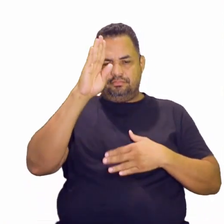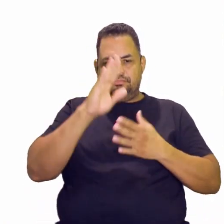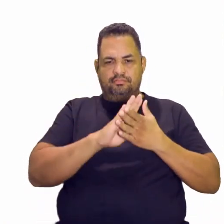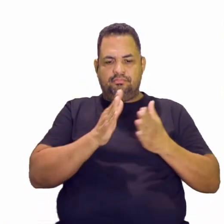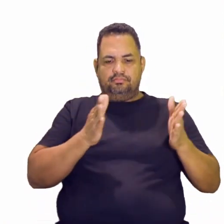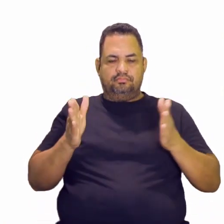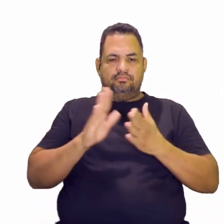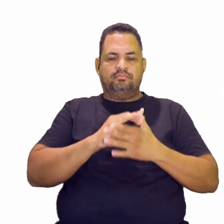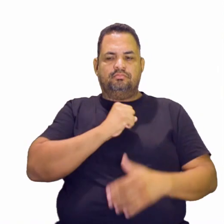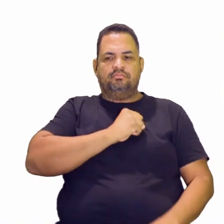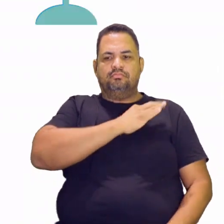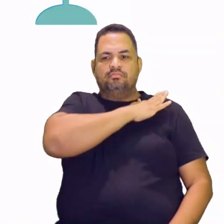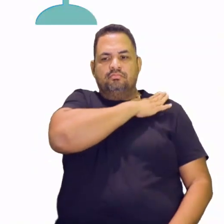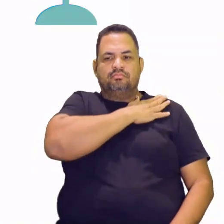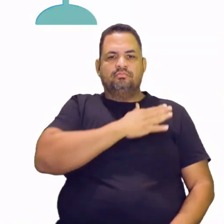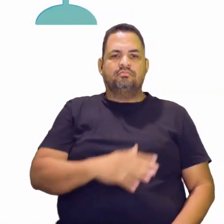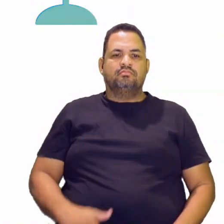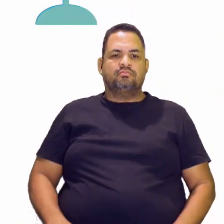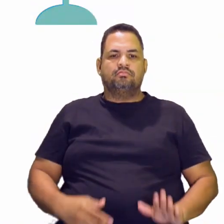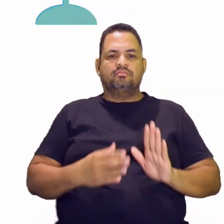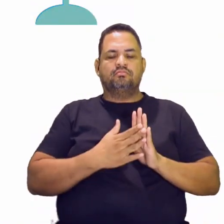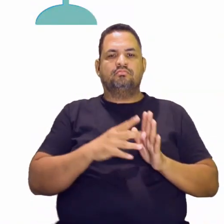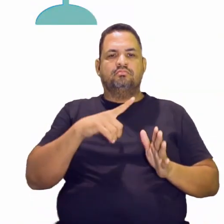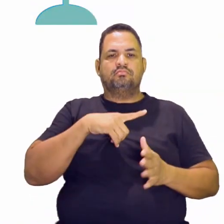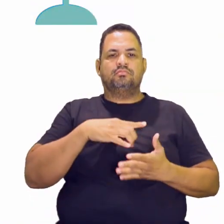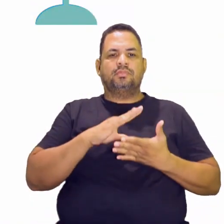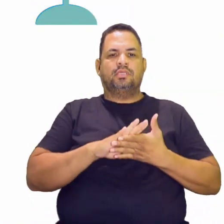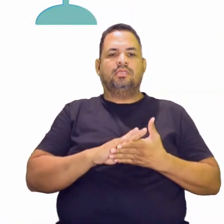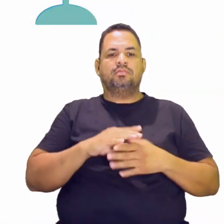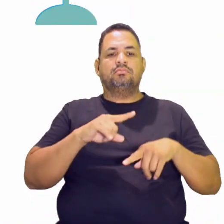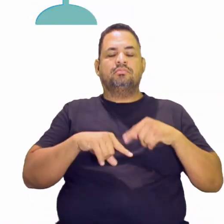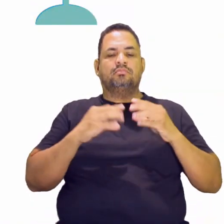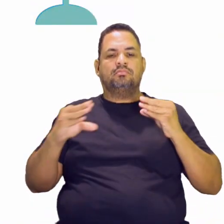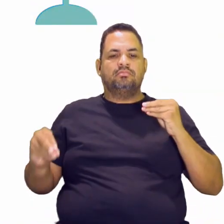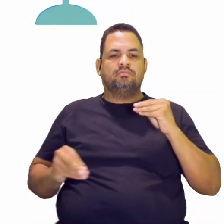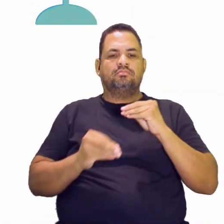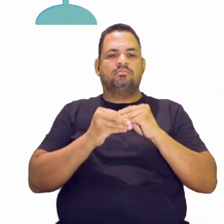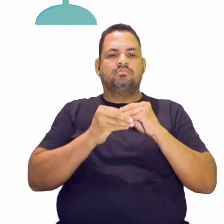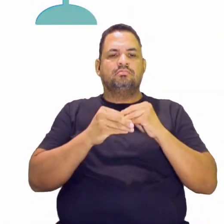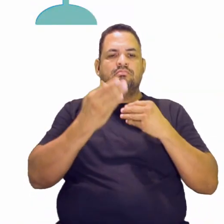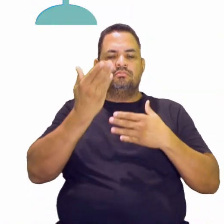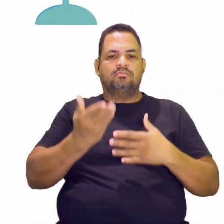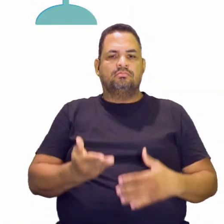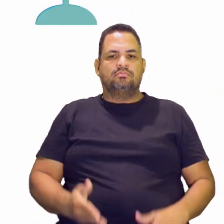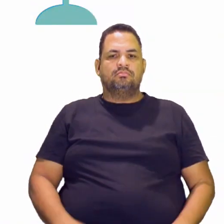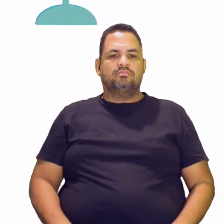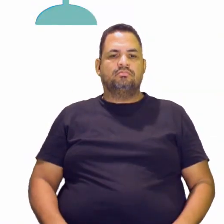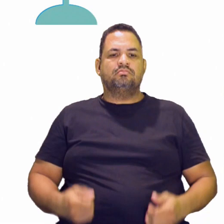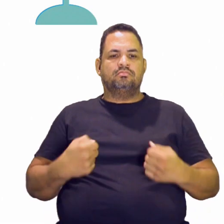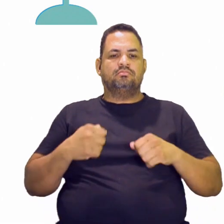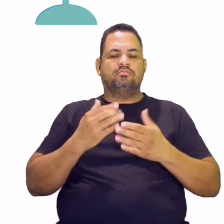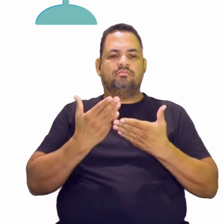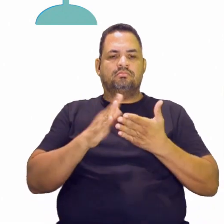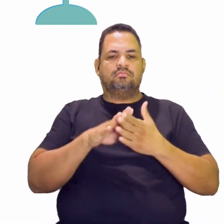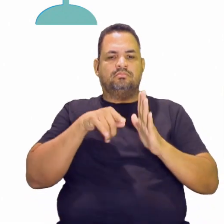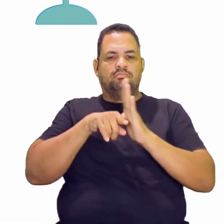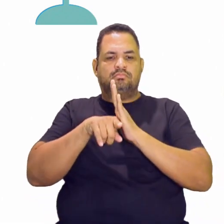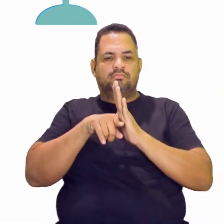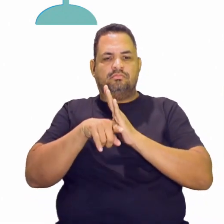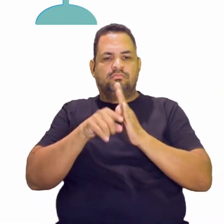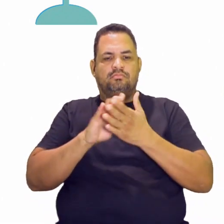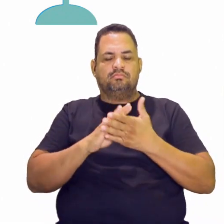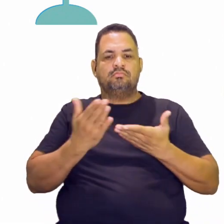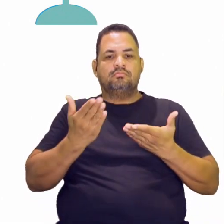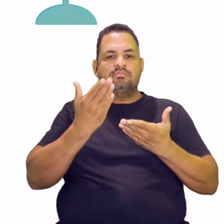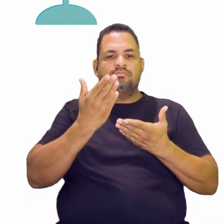Então, estudantes, trago para vocês aqui um material complementar, que vocês podem estar pesquisando aí